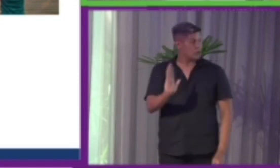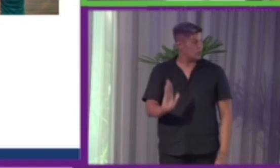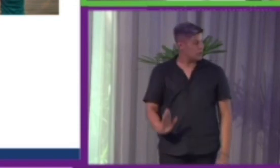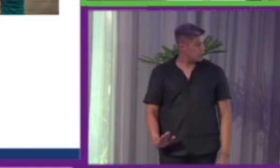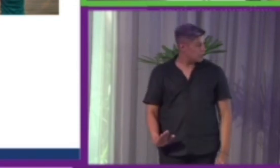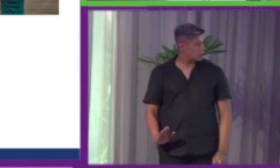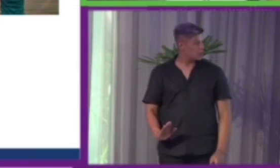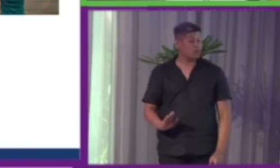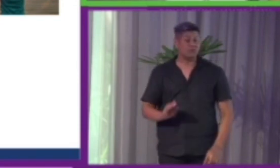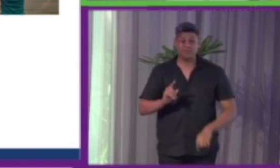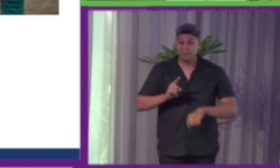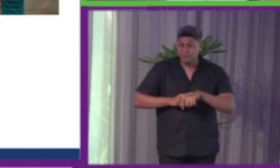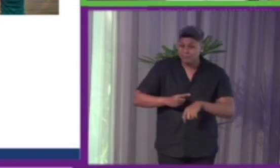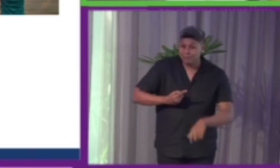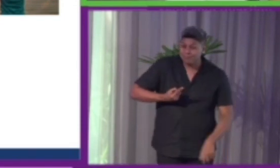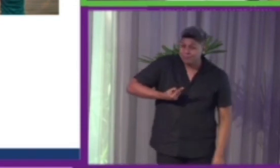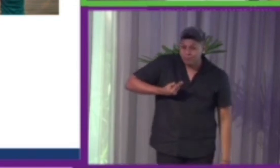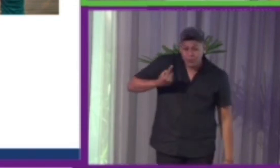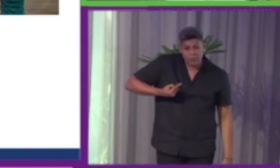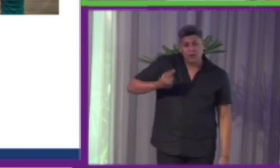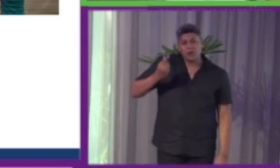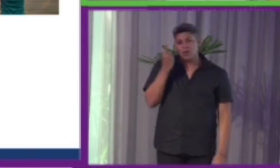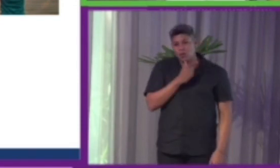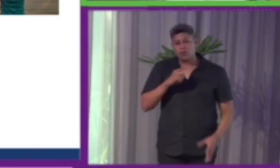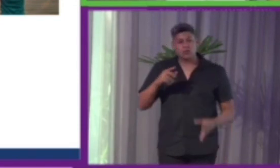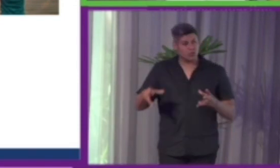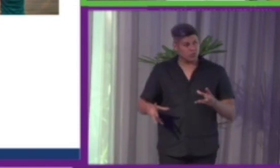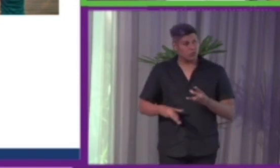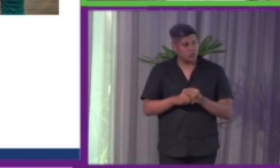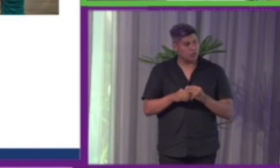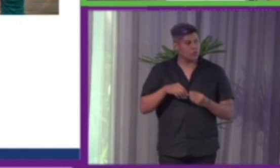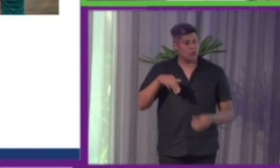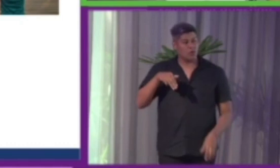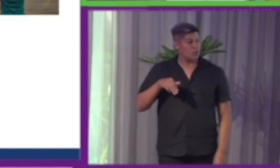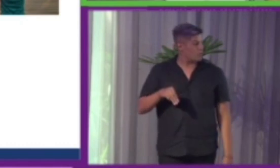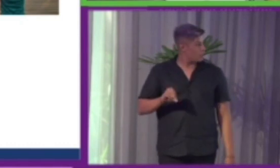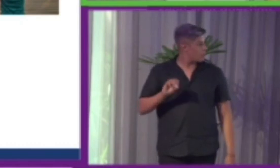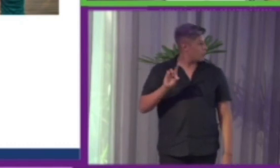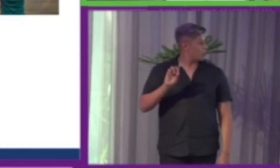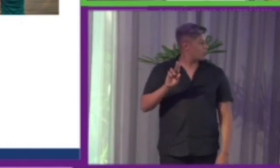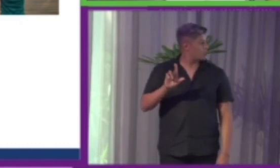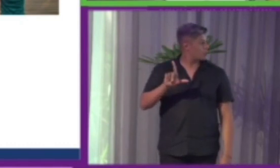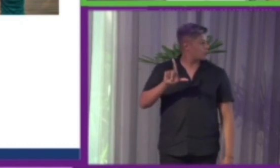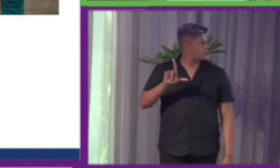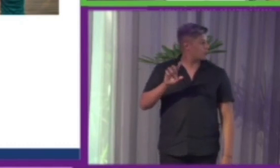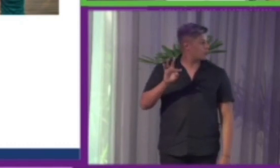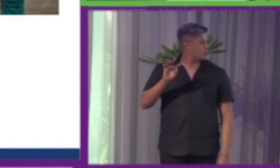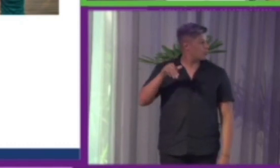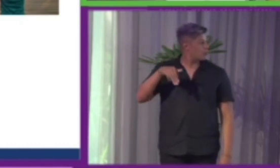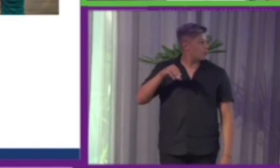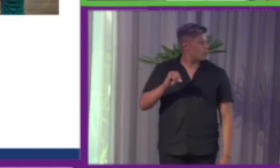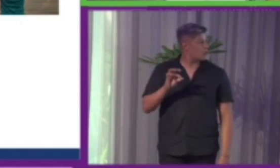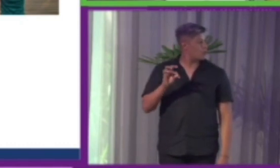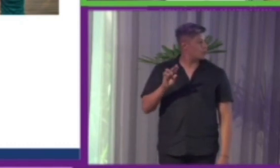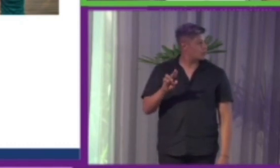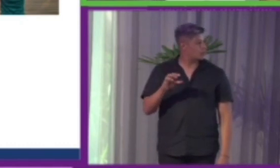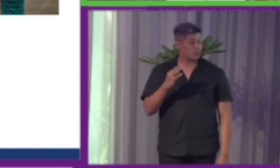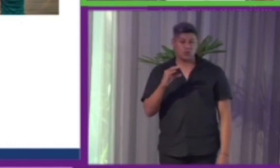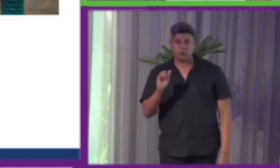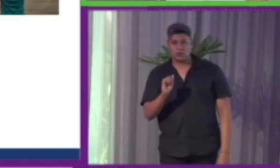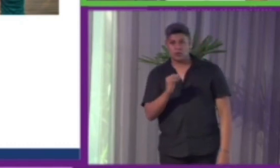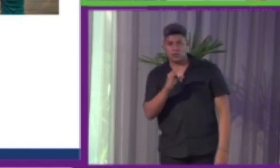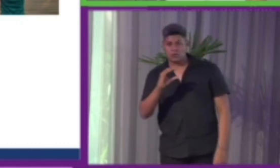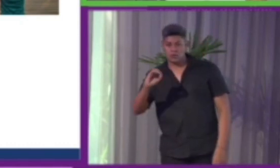E pela primeira vez a gente conseguiu a incorporação de um modulador da CFTR, que foi Vacafto, como o Vic comentou, mas que eram